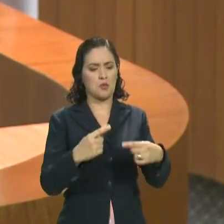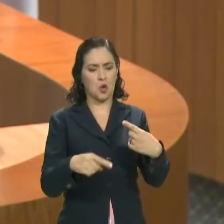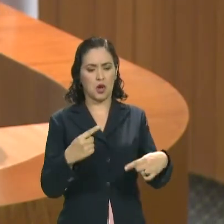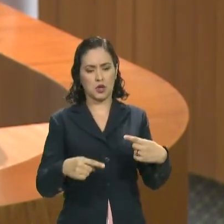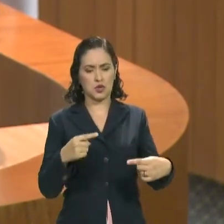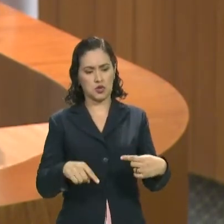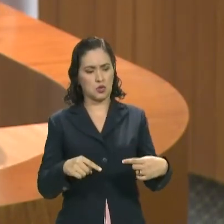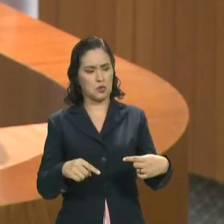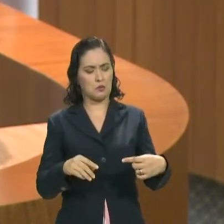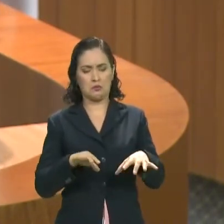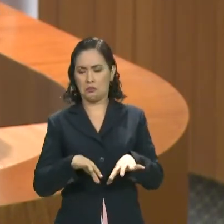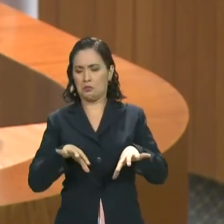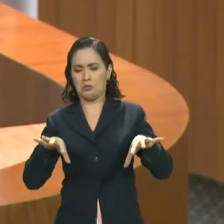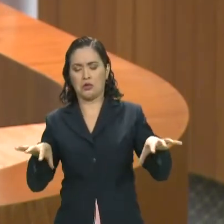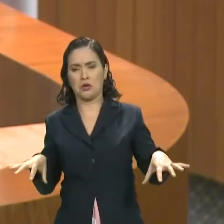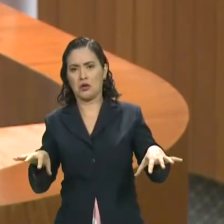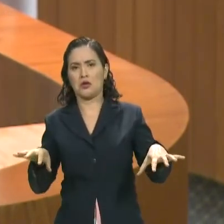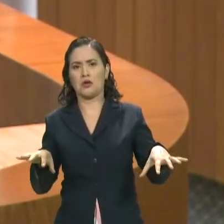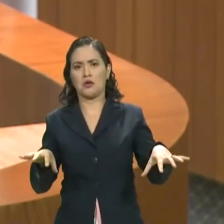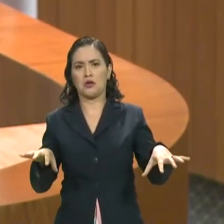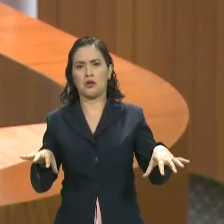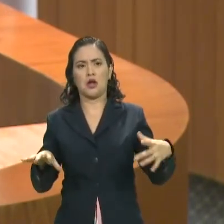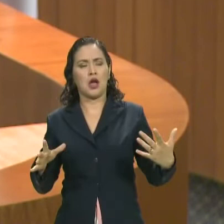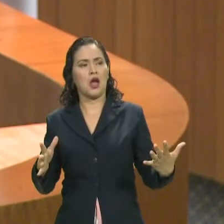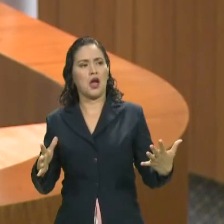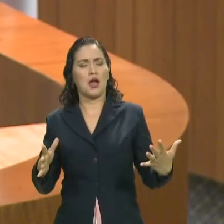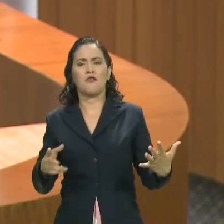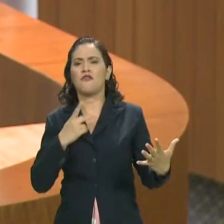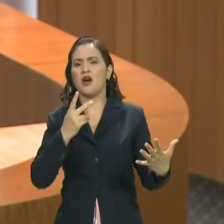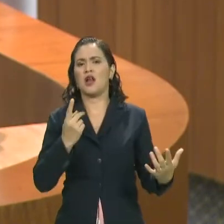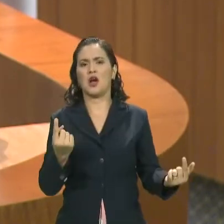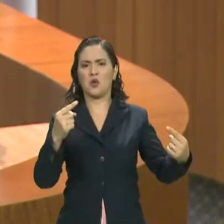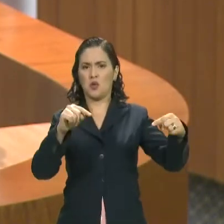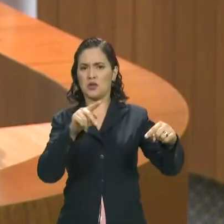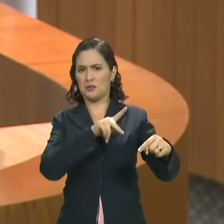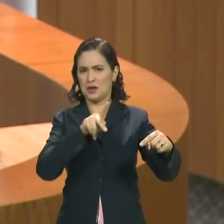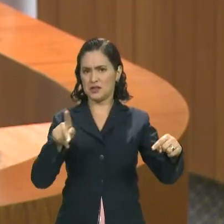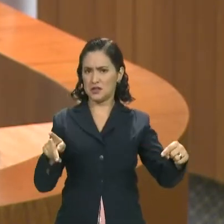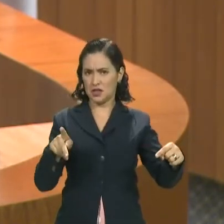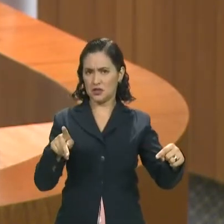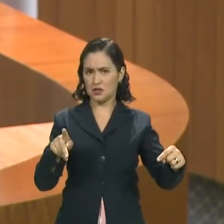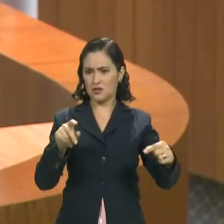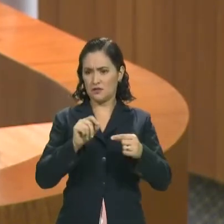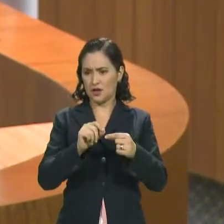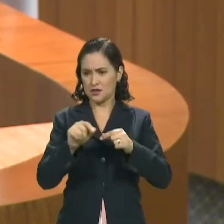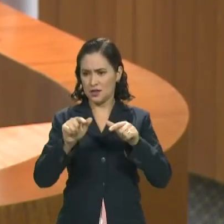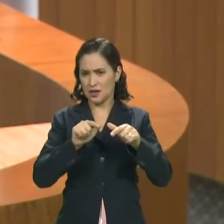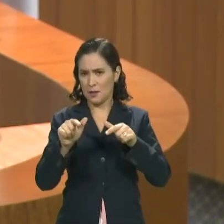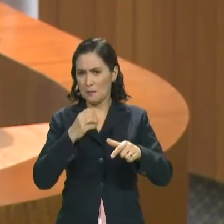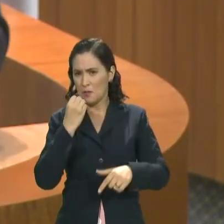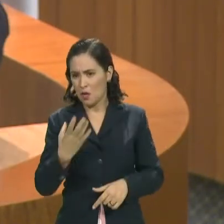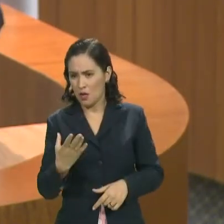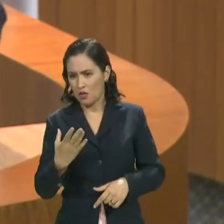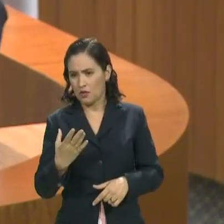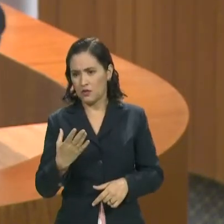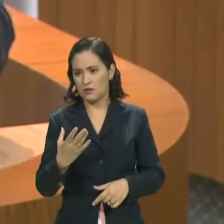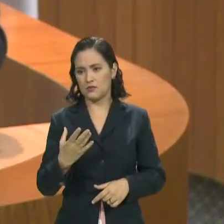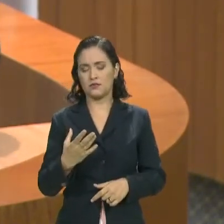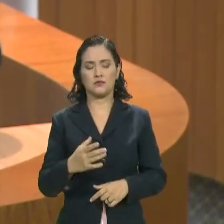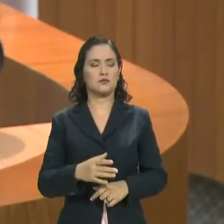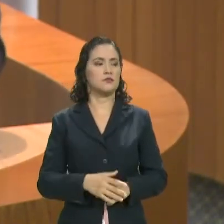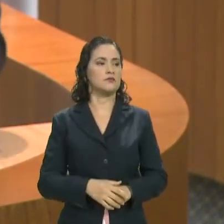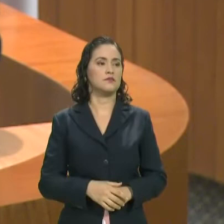e bater de encontro o presidente que vem fazendo um excelente trabalho. Não, não vou dar a parte para Vossa Excelência, não. Eu fui citado. Se não, eu fui